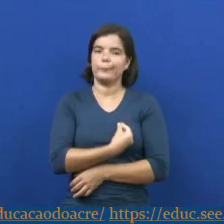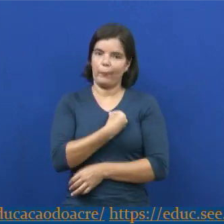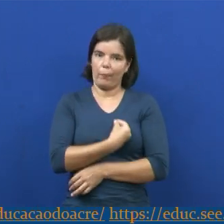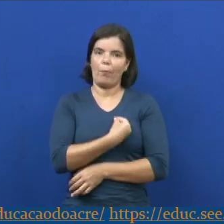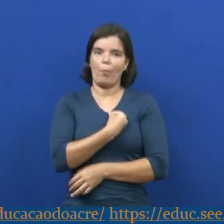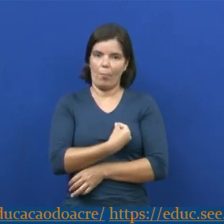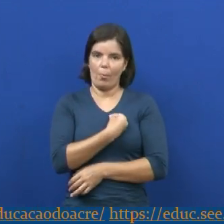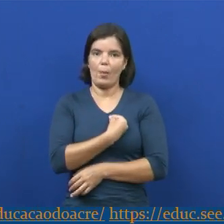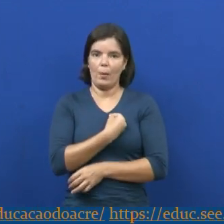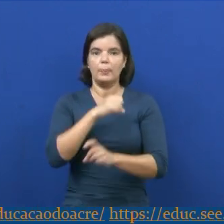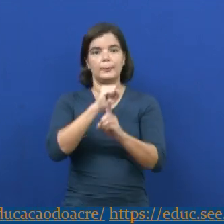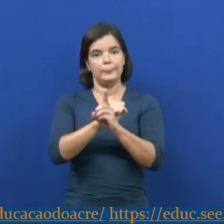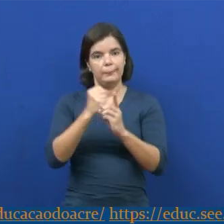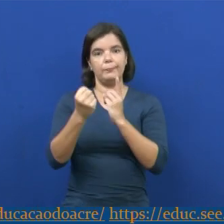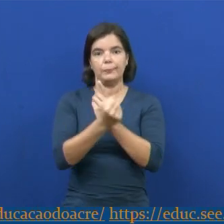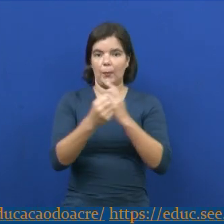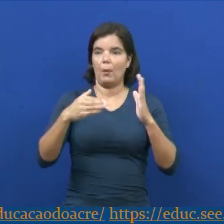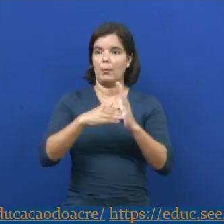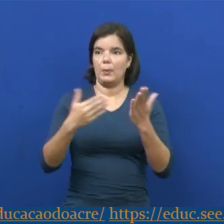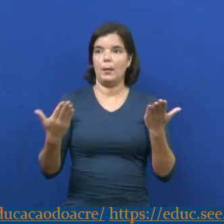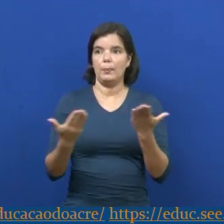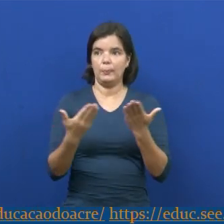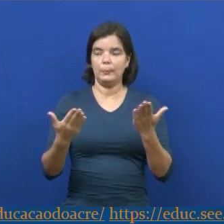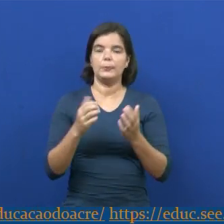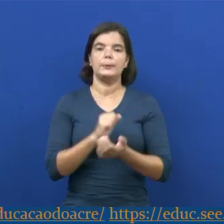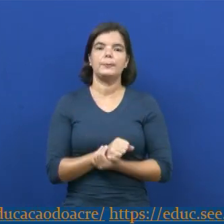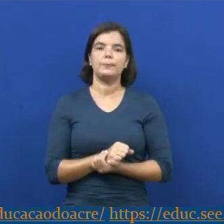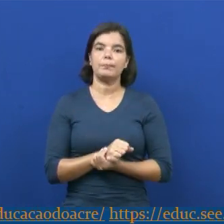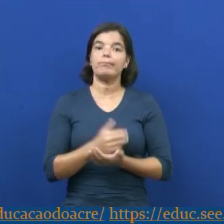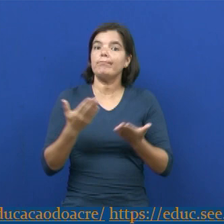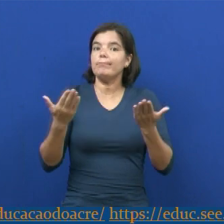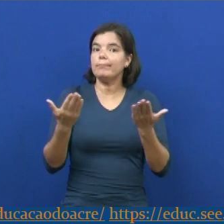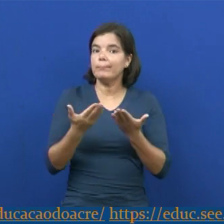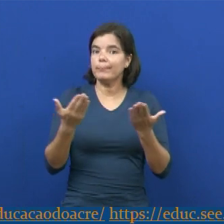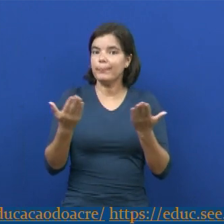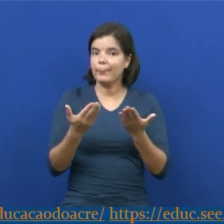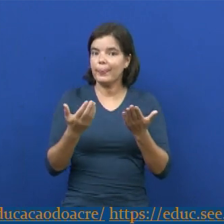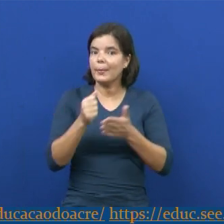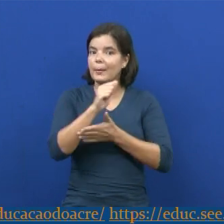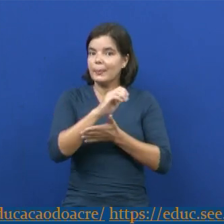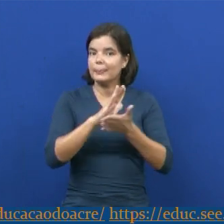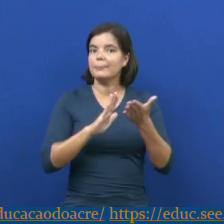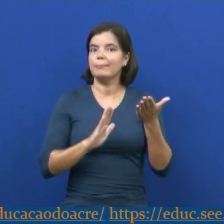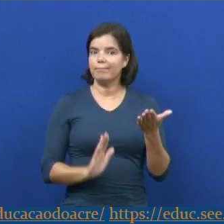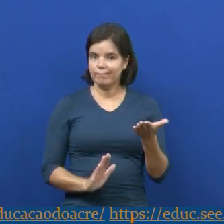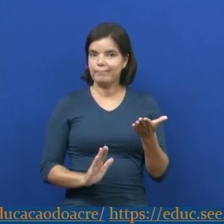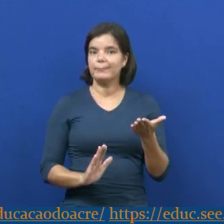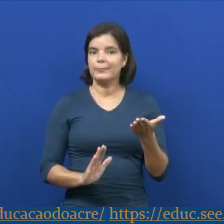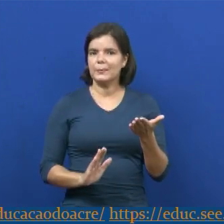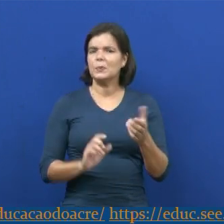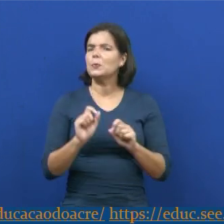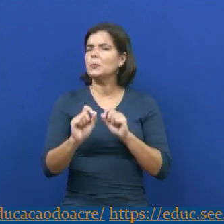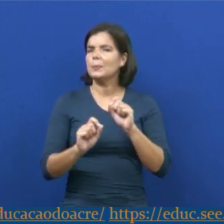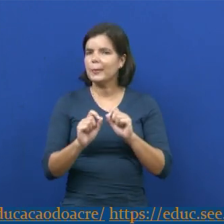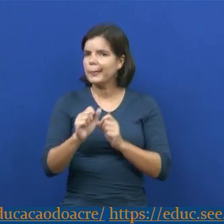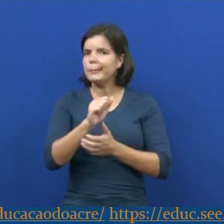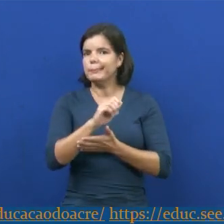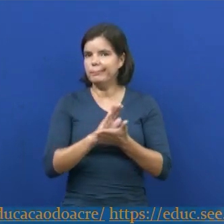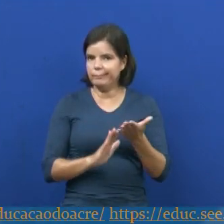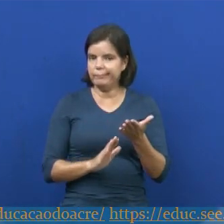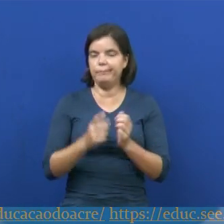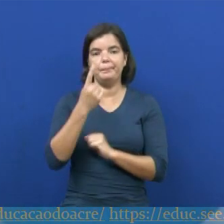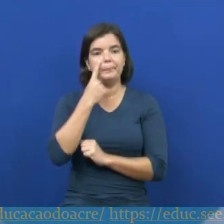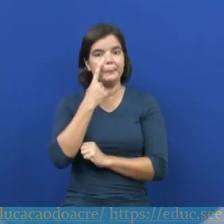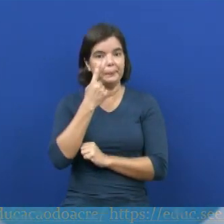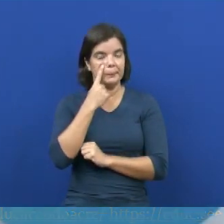presente na nossa sociedade até hoje. Agora nós vamos para o exercitando. O que é o exercitando?